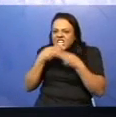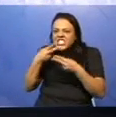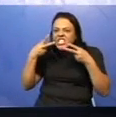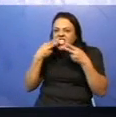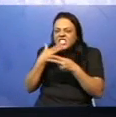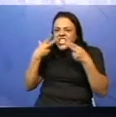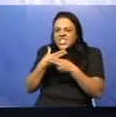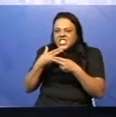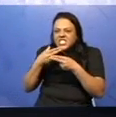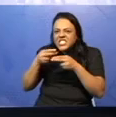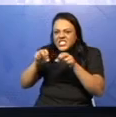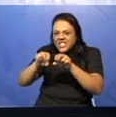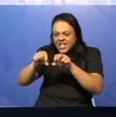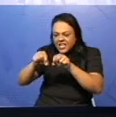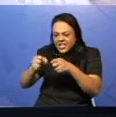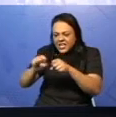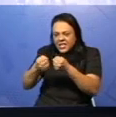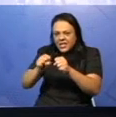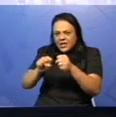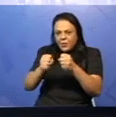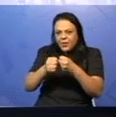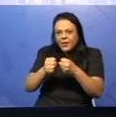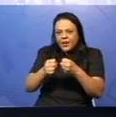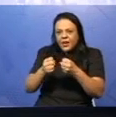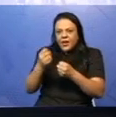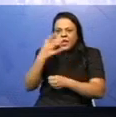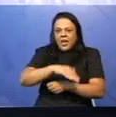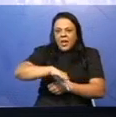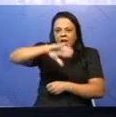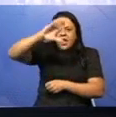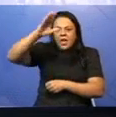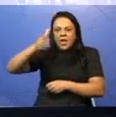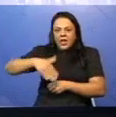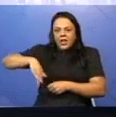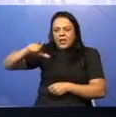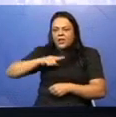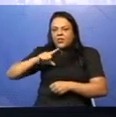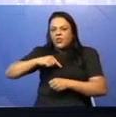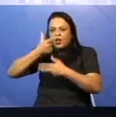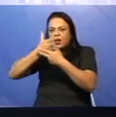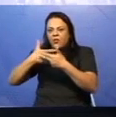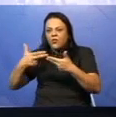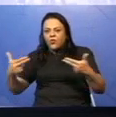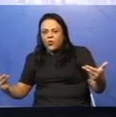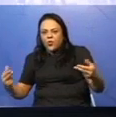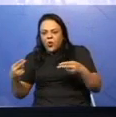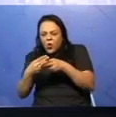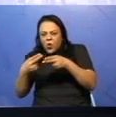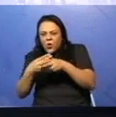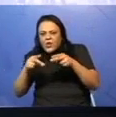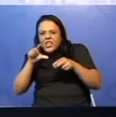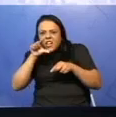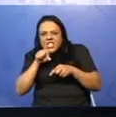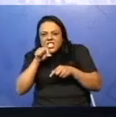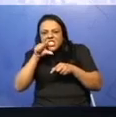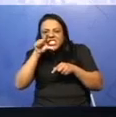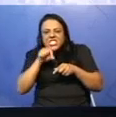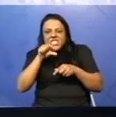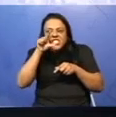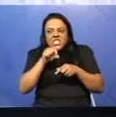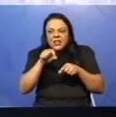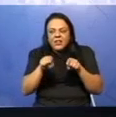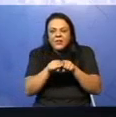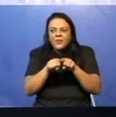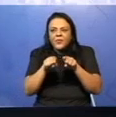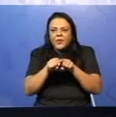quebrar as sementes, né? Em ilhas que tinham frutos, esse bico também para fazer o corte em frutos, né? E esse bico aqui é mais apto